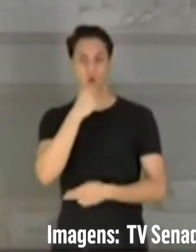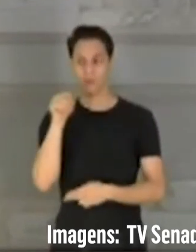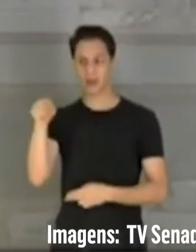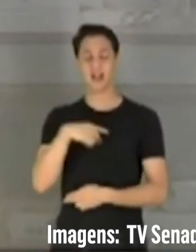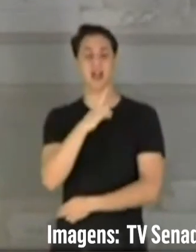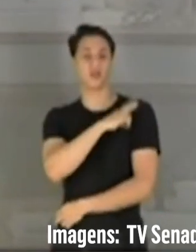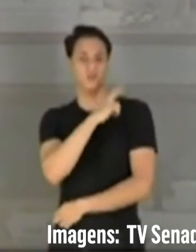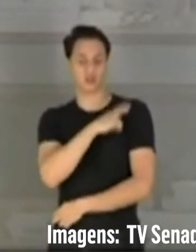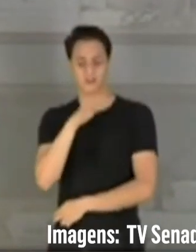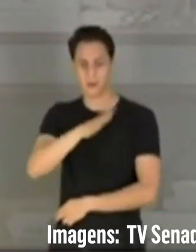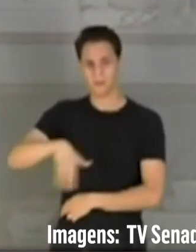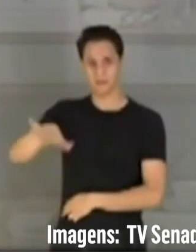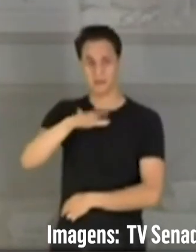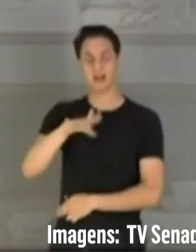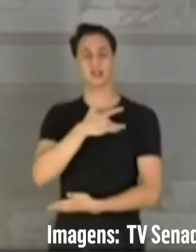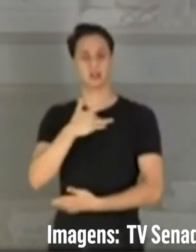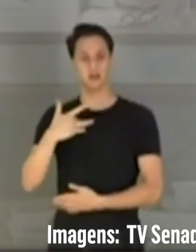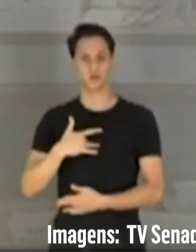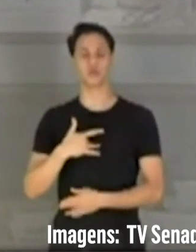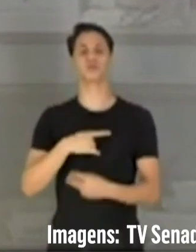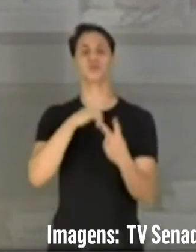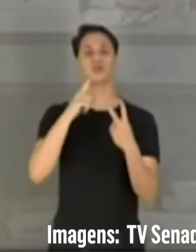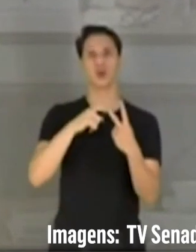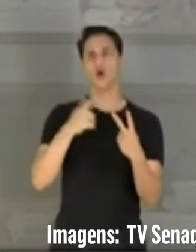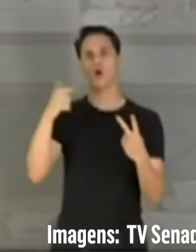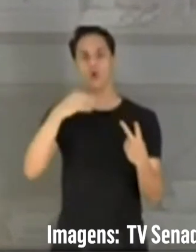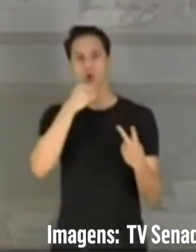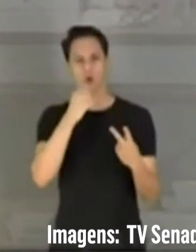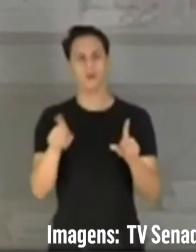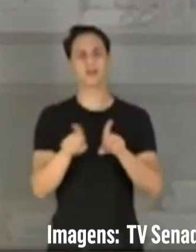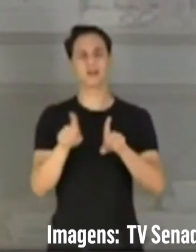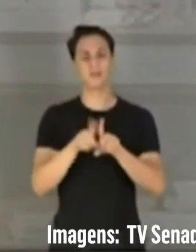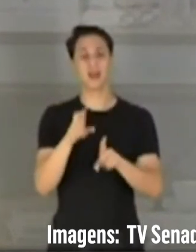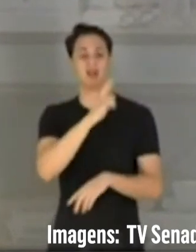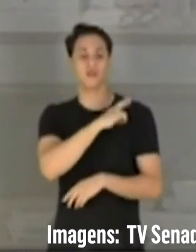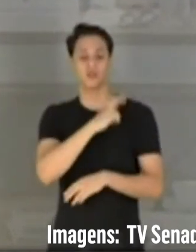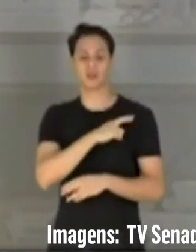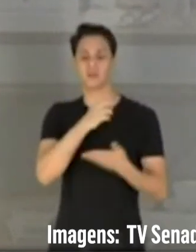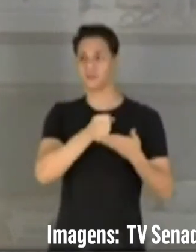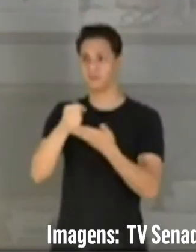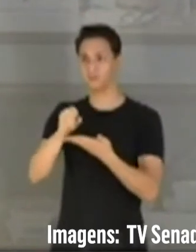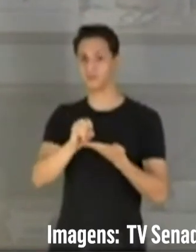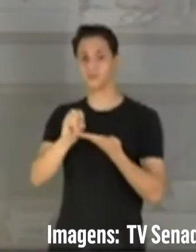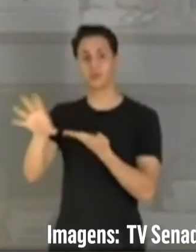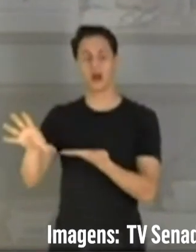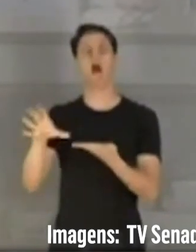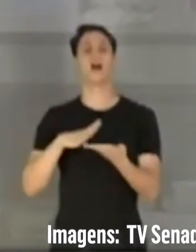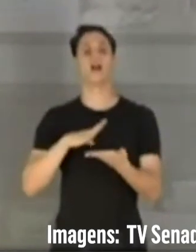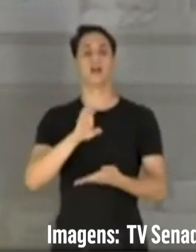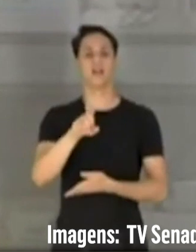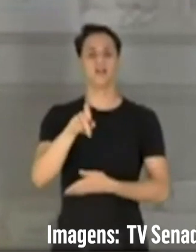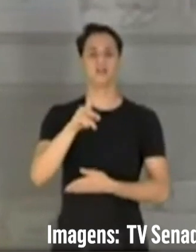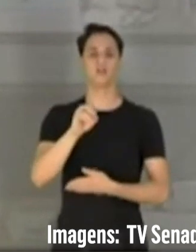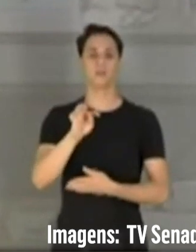clínica, estava o Venkat, que é o responsável por toda a parte de exportação, estava o Mr. Sai Prasad, que é o